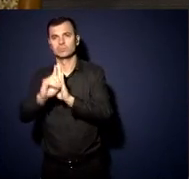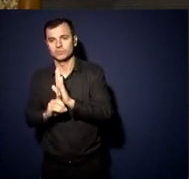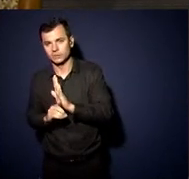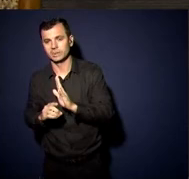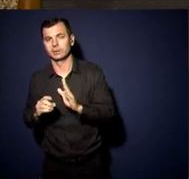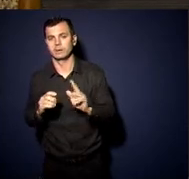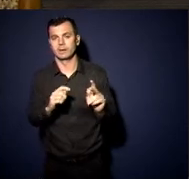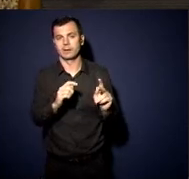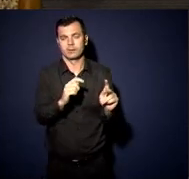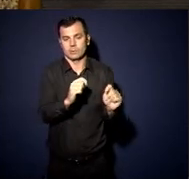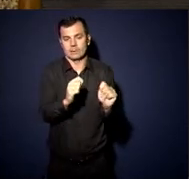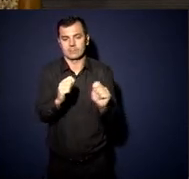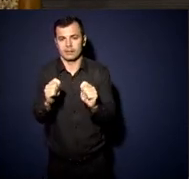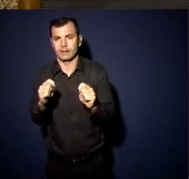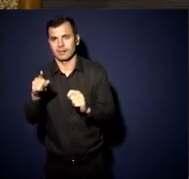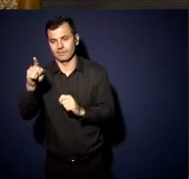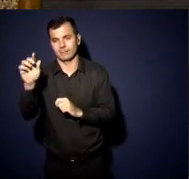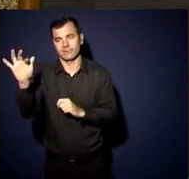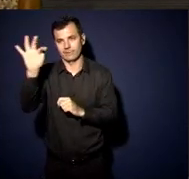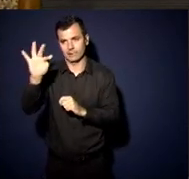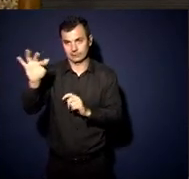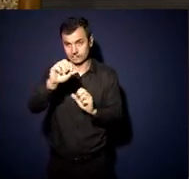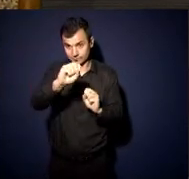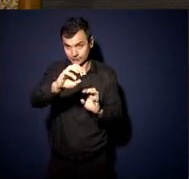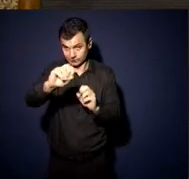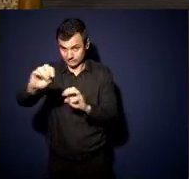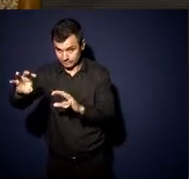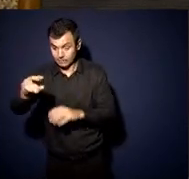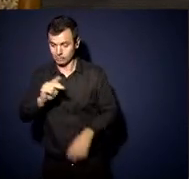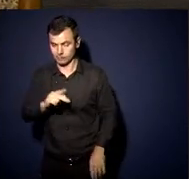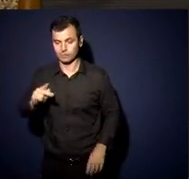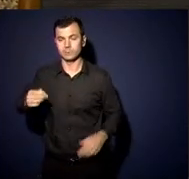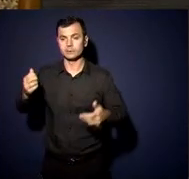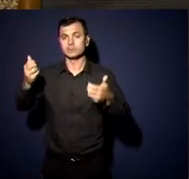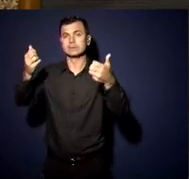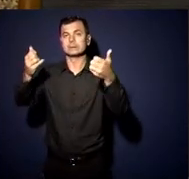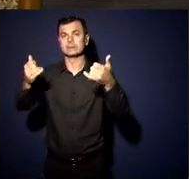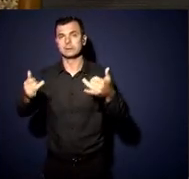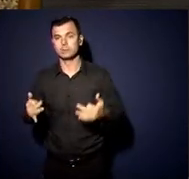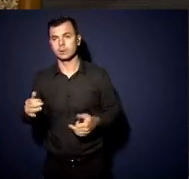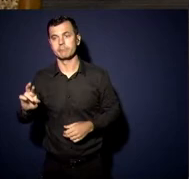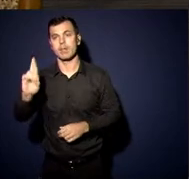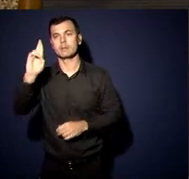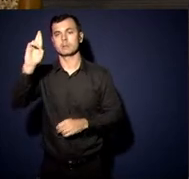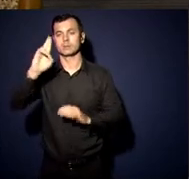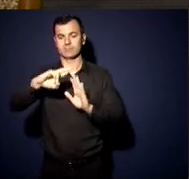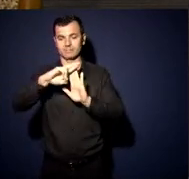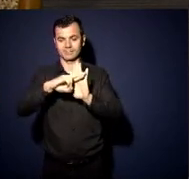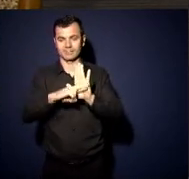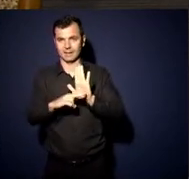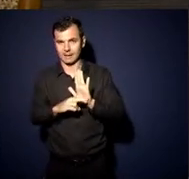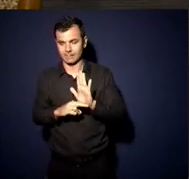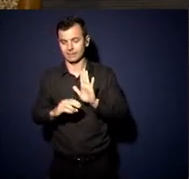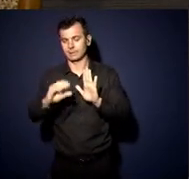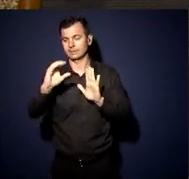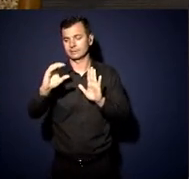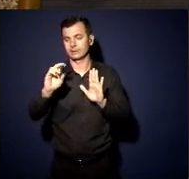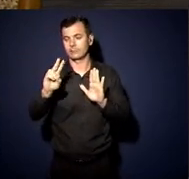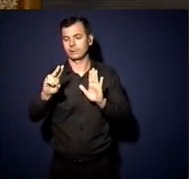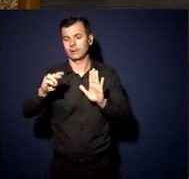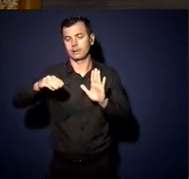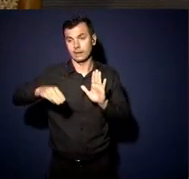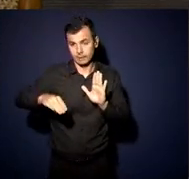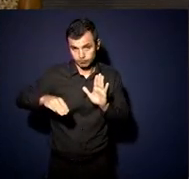regulação do Mercado de Capitais nas universidades a gente fala que regulador de Conduta como é o caso da cvm Ele olha